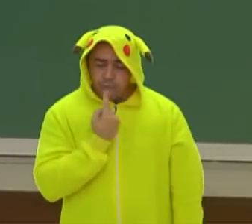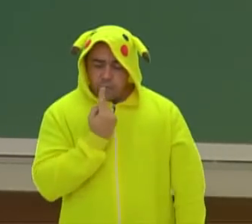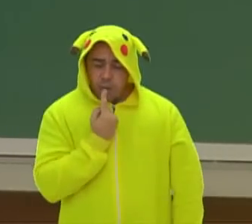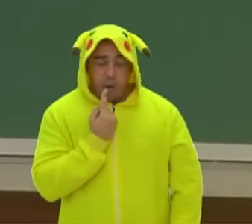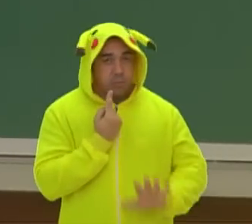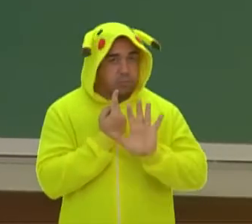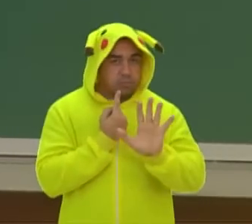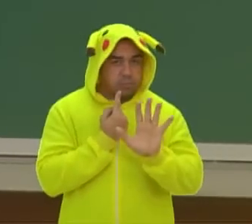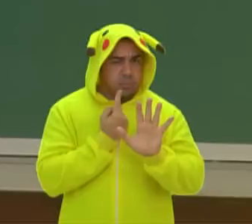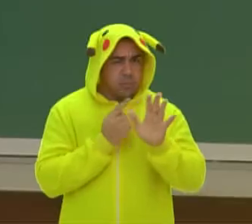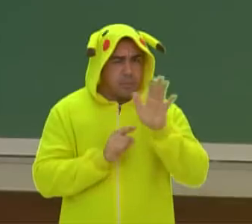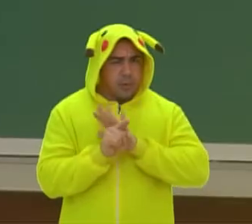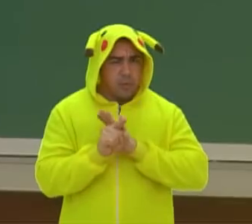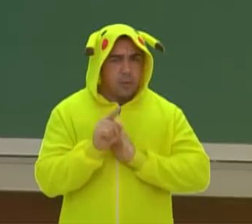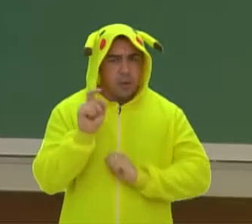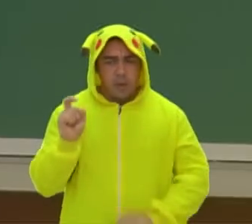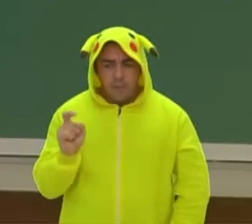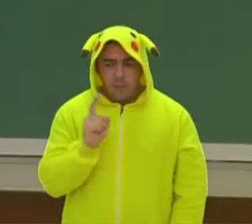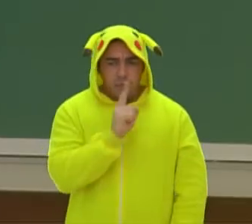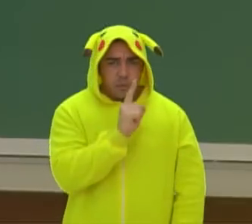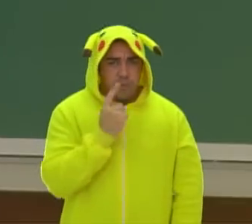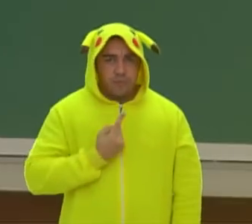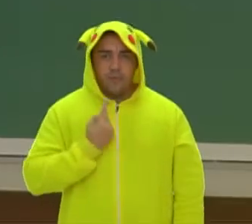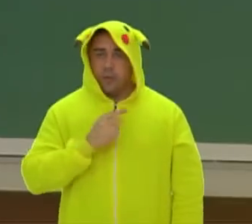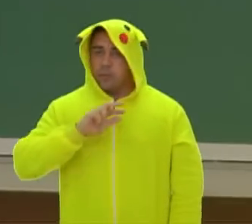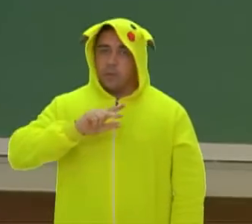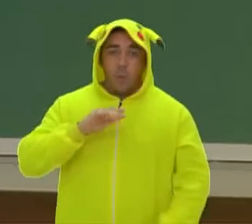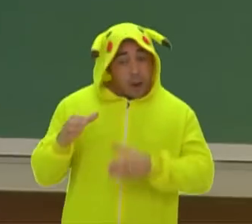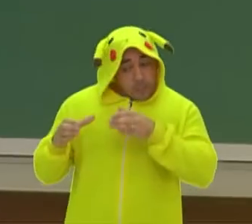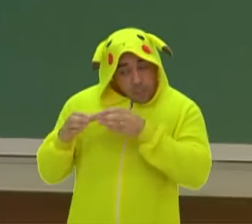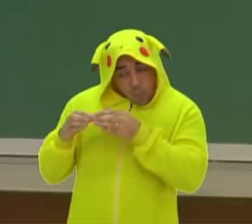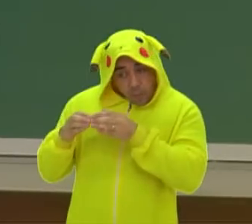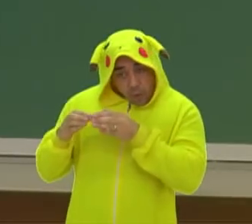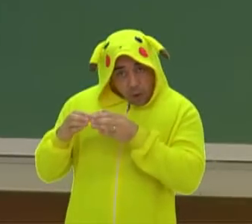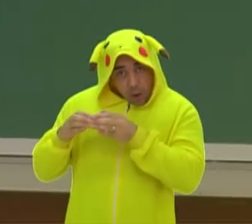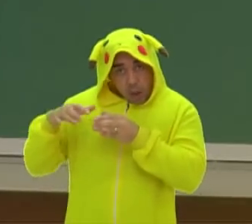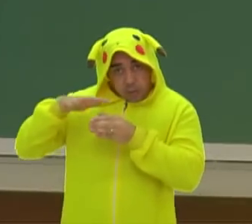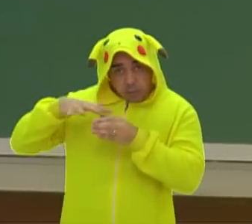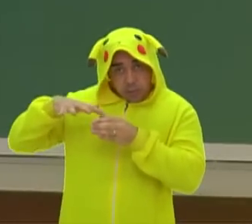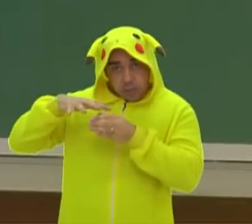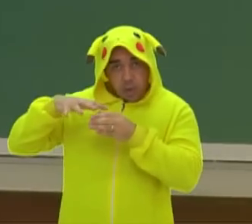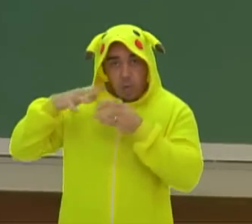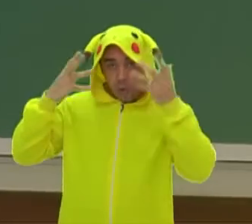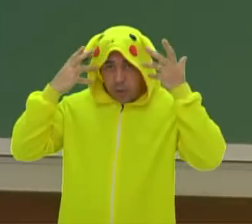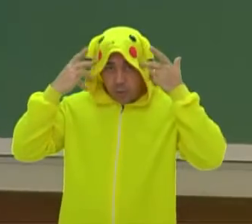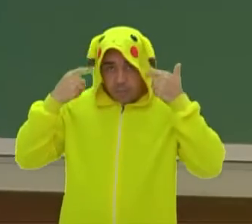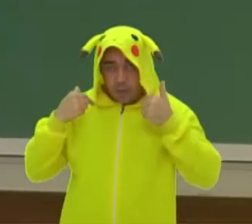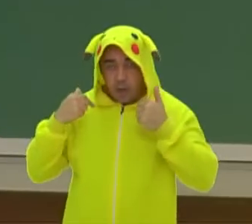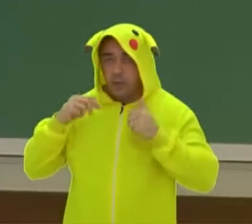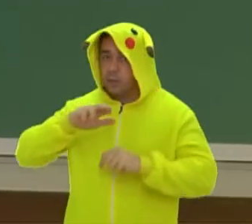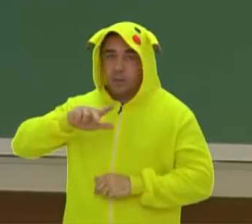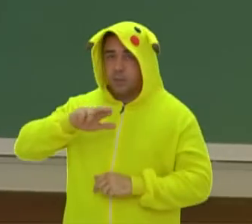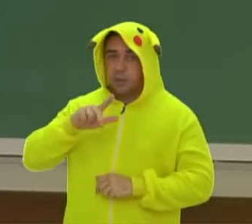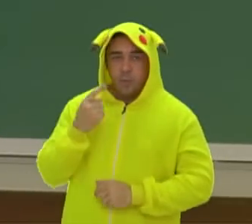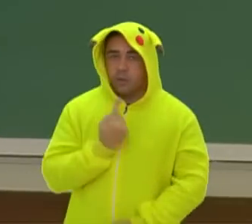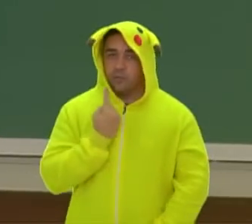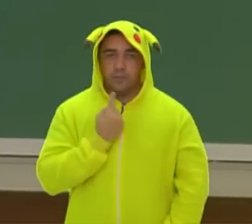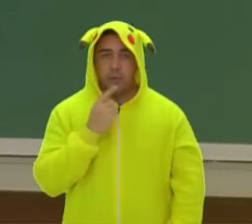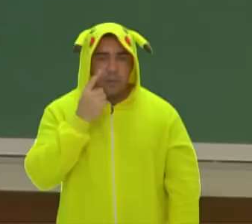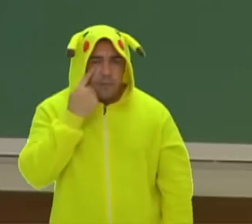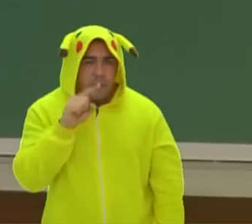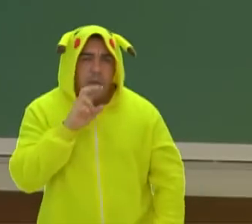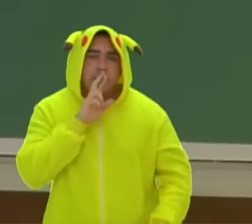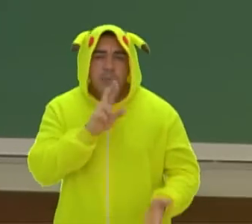caráter individual? Não, né? Atua na população, é algo populacional e não individual. Então vamos ver aqui a